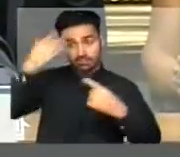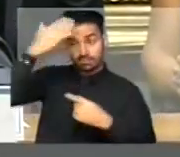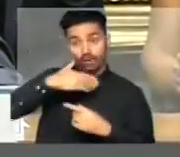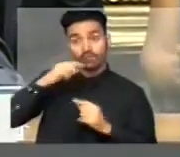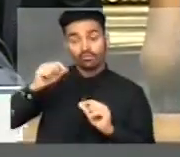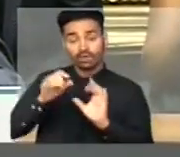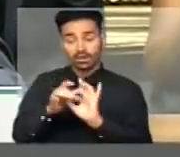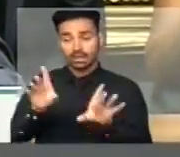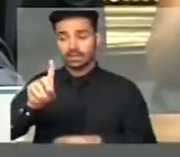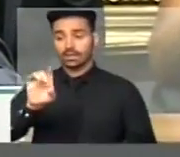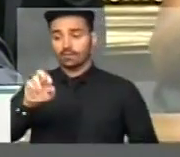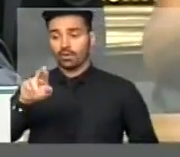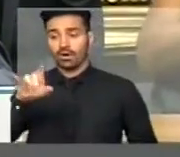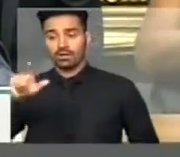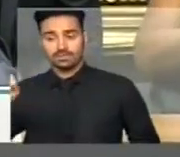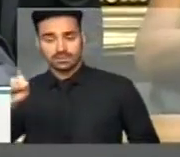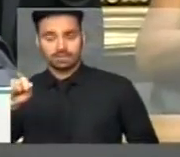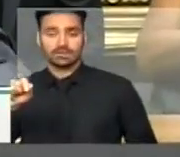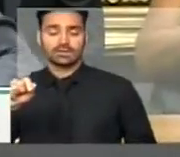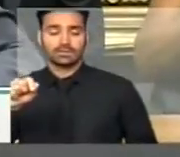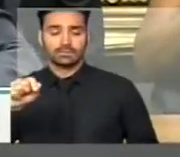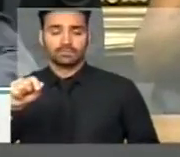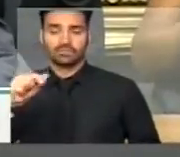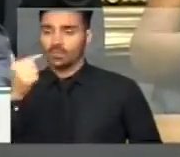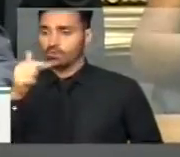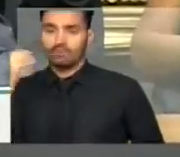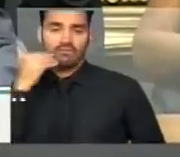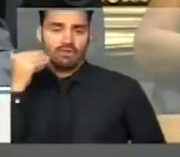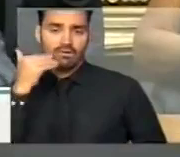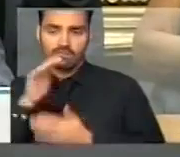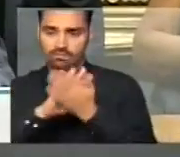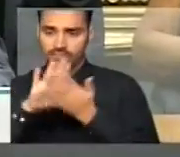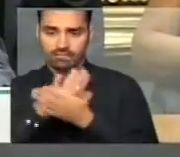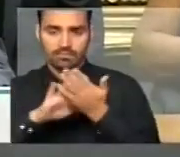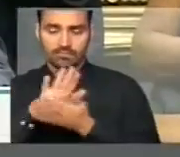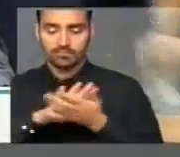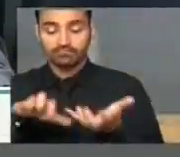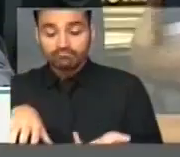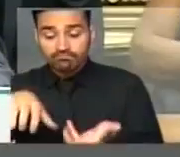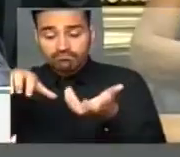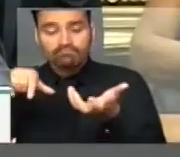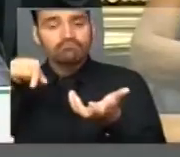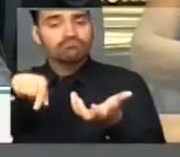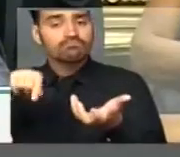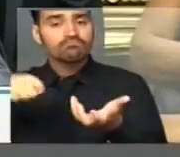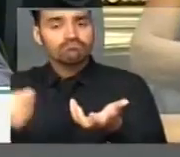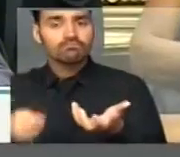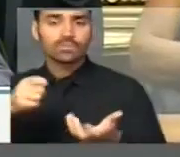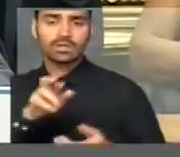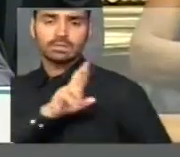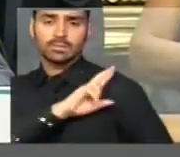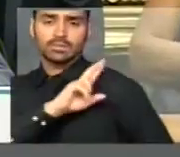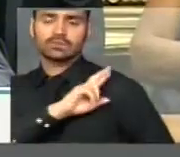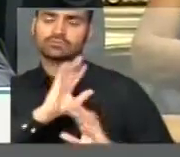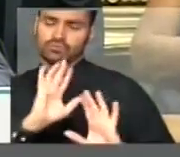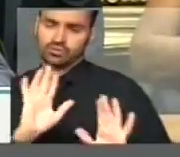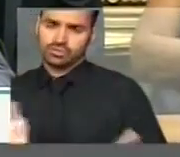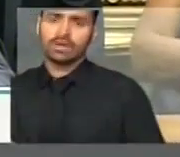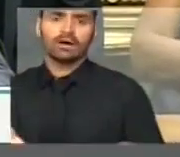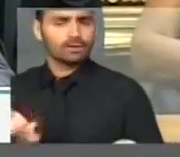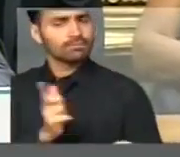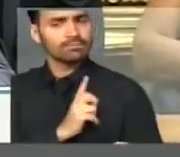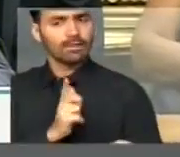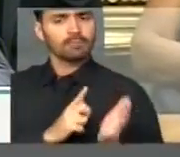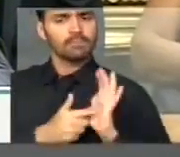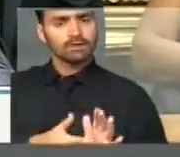tem de tímida ou de frágil. A essência do legislativo revelou-se em sua plenitude.